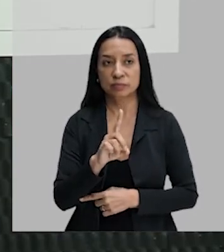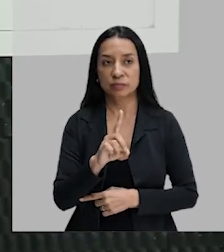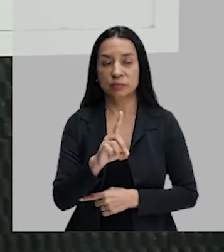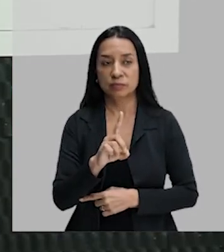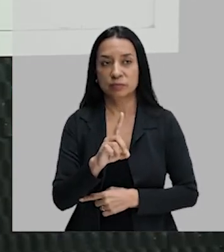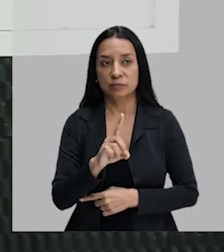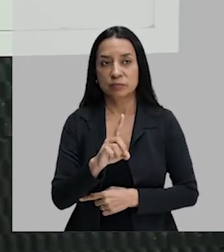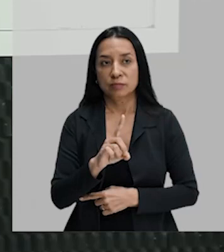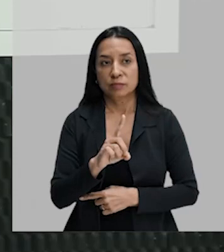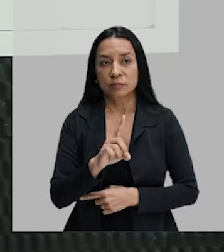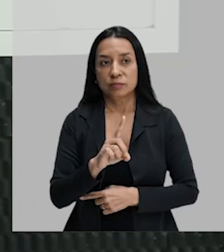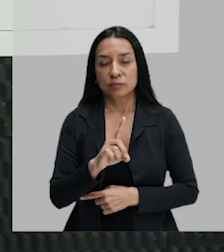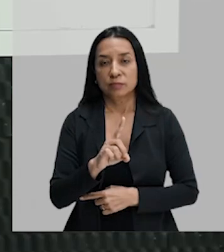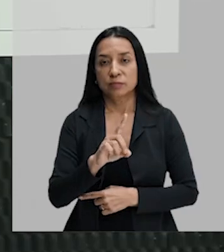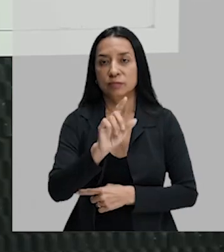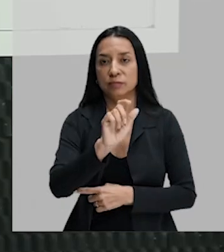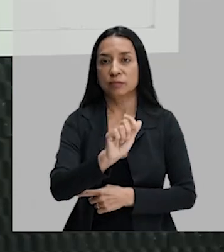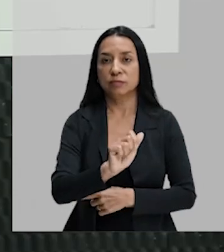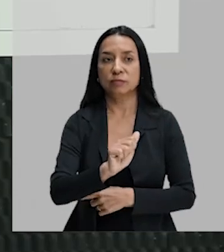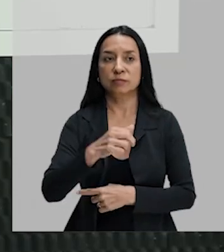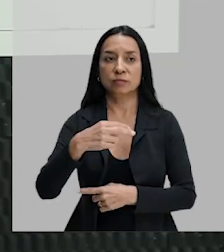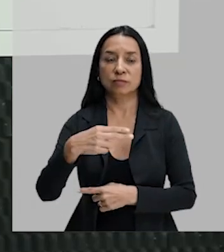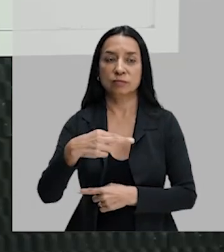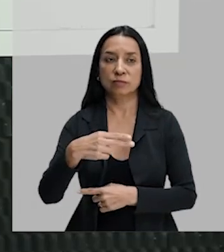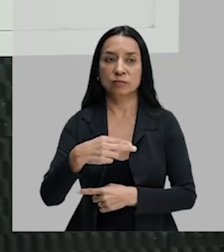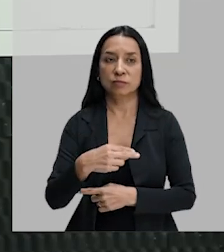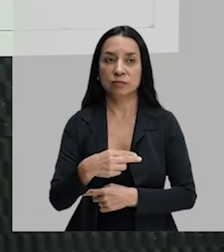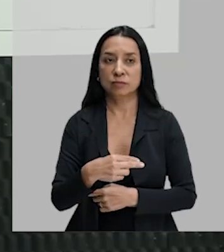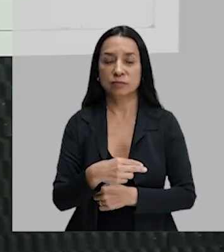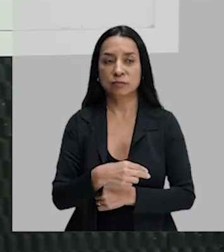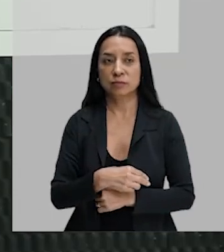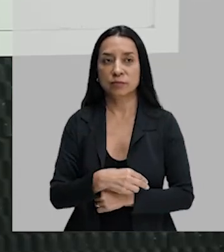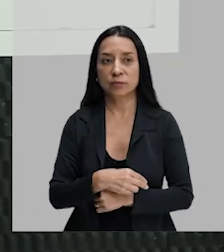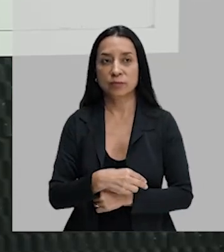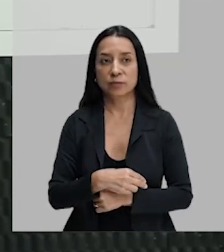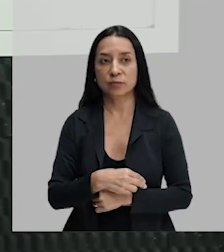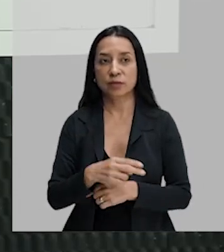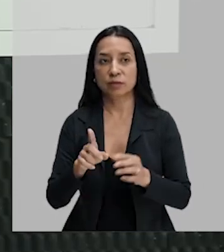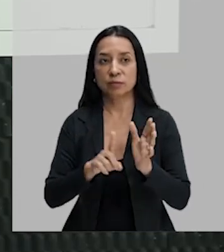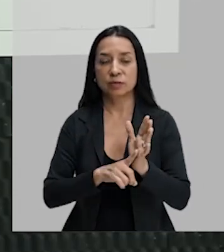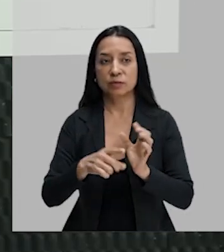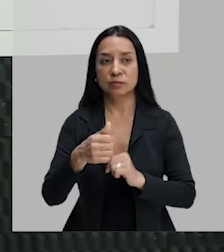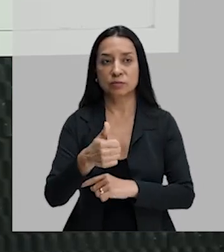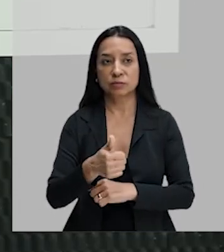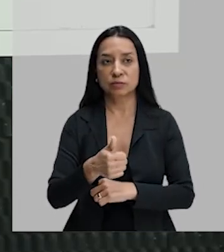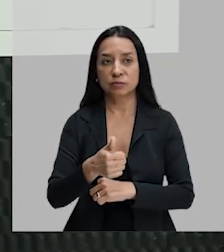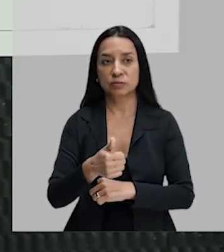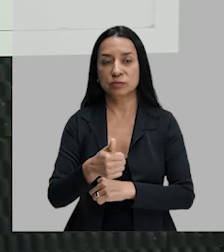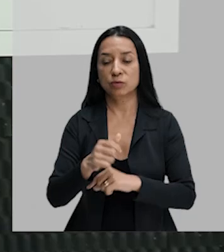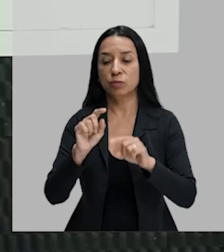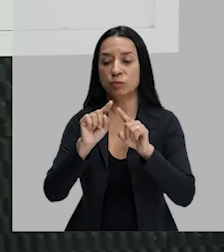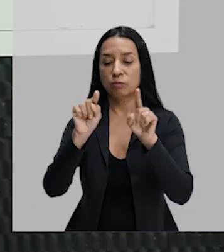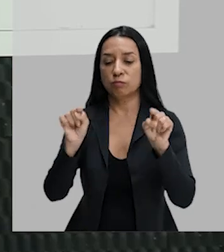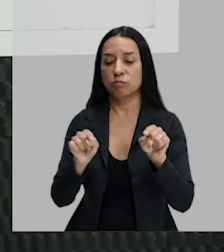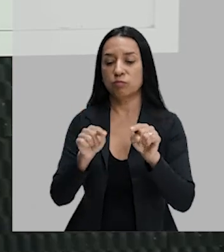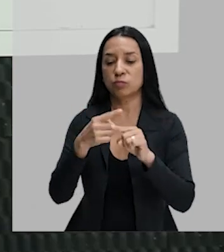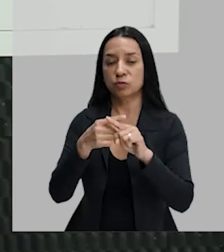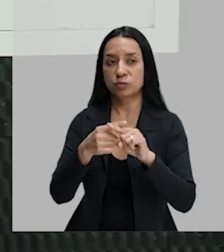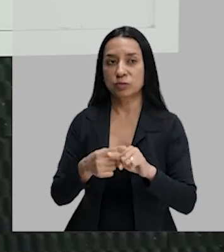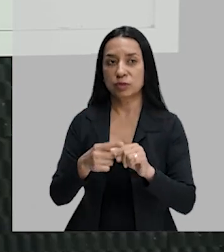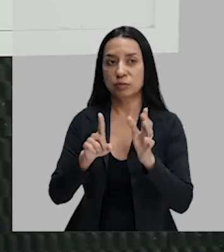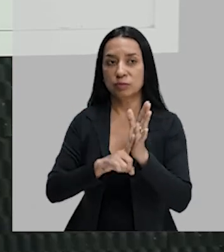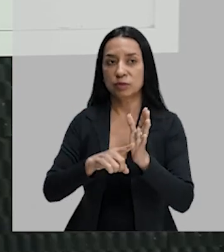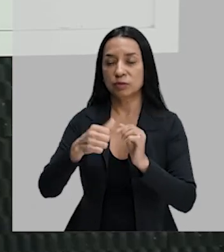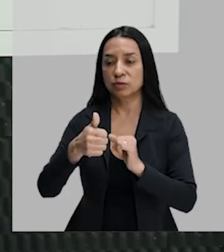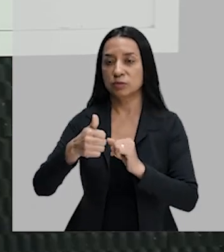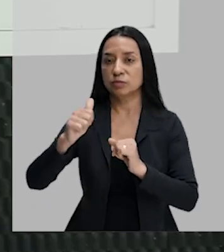a vai ser igual então nós temos aqui o elemento menos um multiplicado por menos um elevado